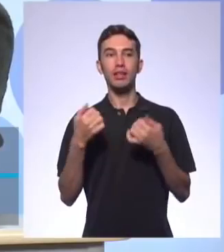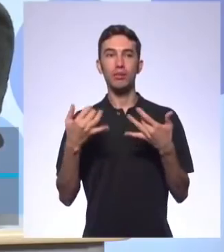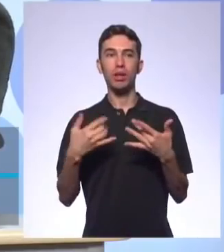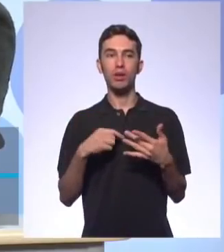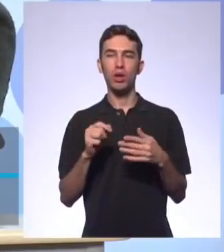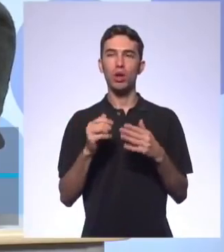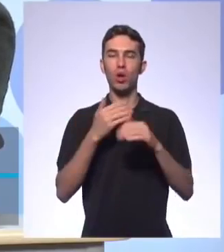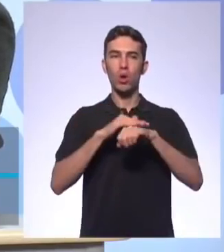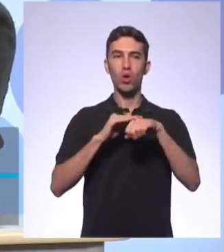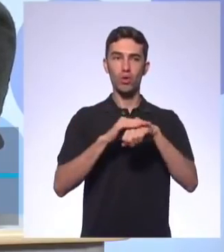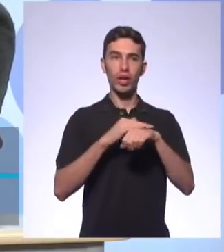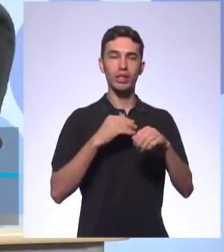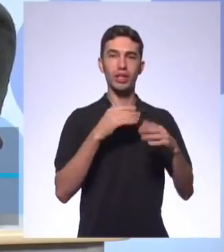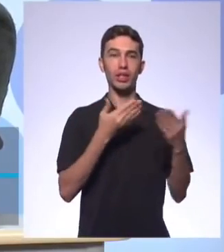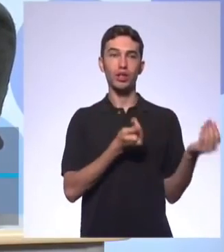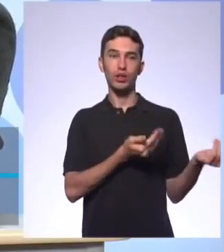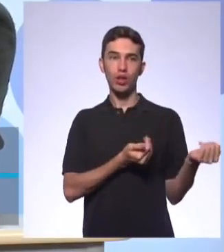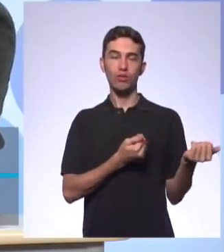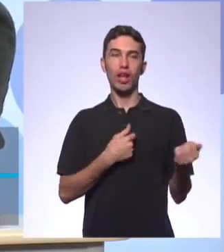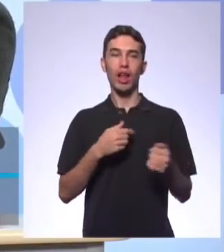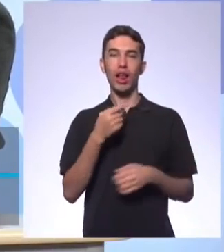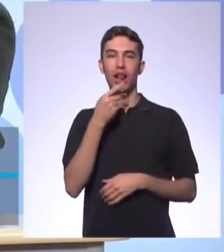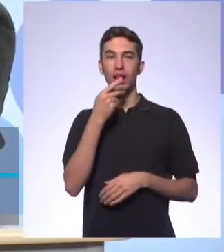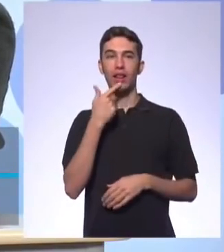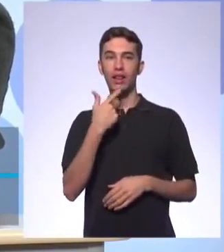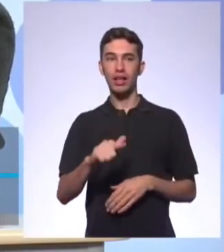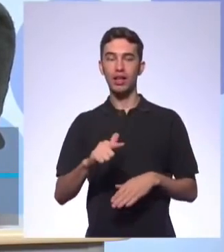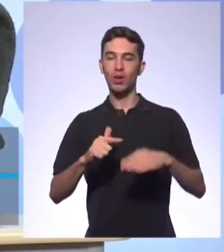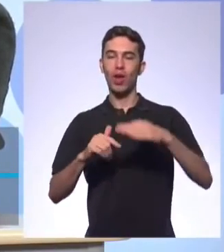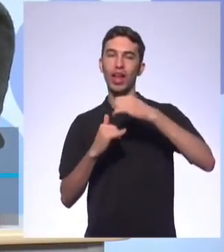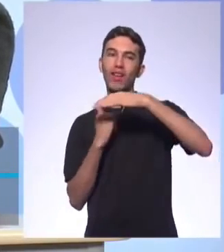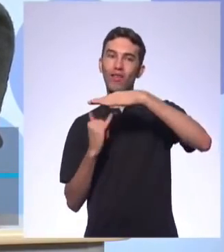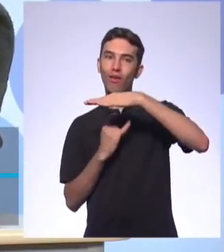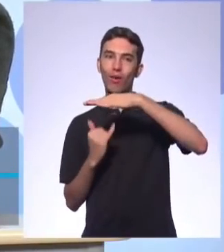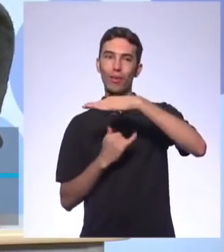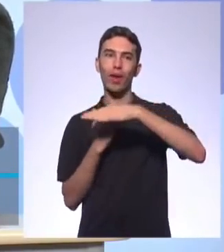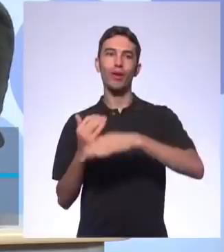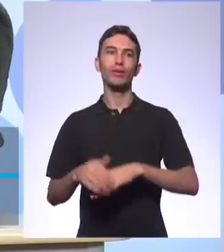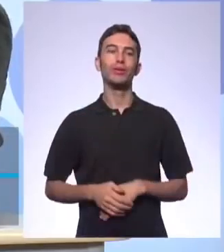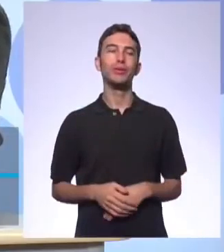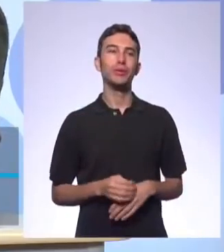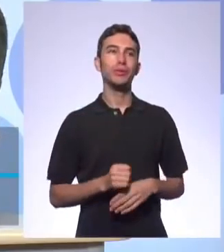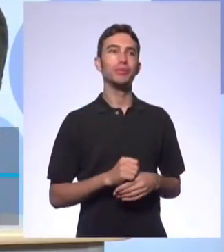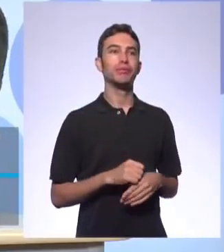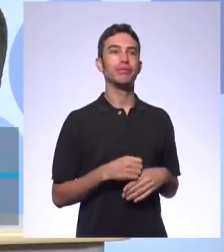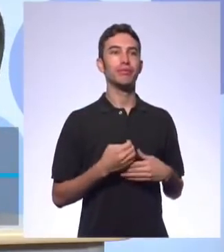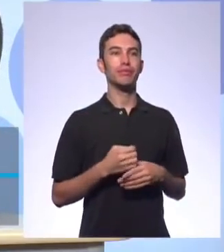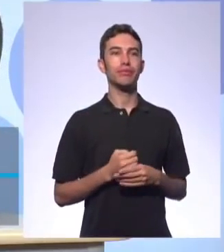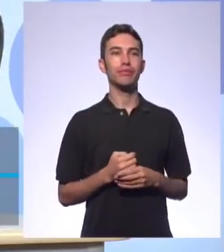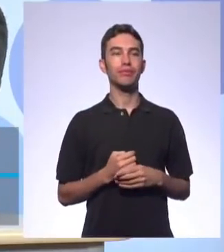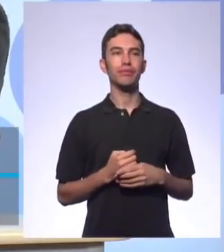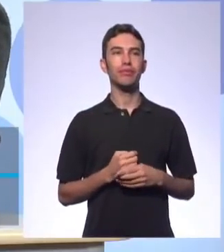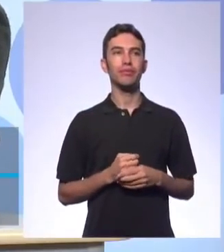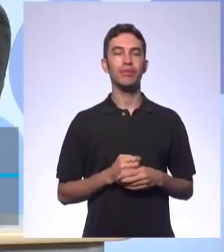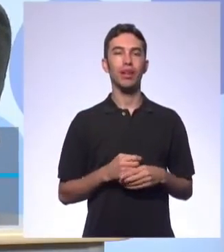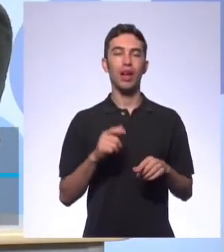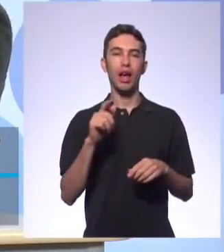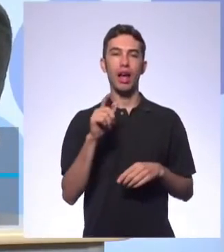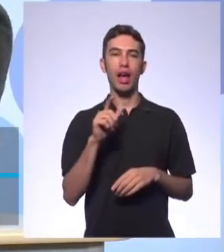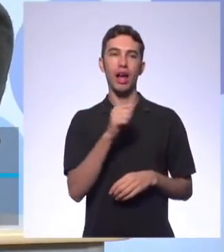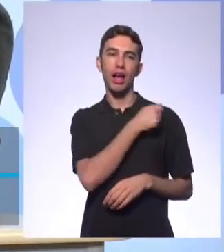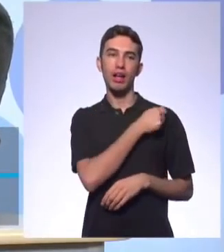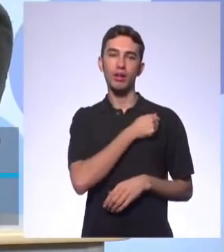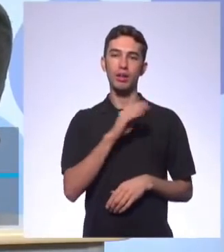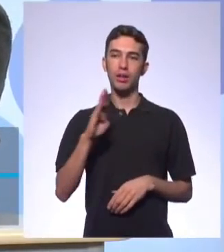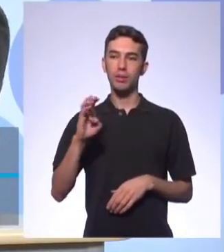conversa entre jovens, língua informal. Então, foi mais ou menos nesse caminho. Eu encontrei, ó, aluna